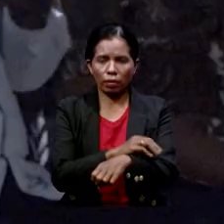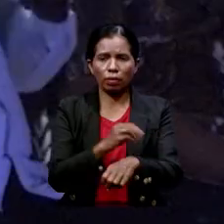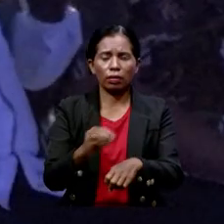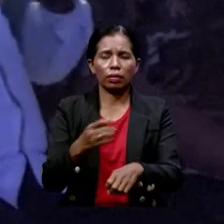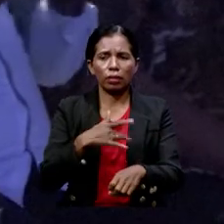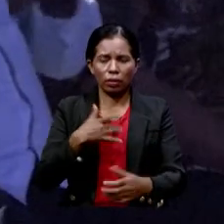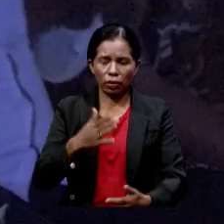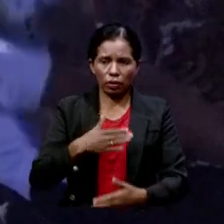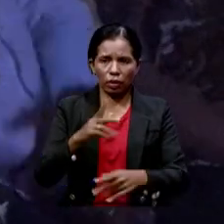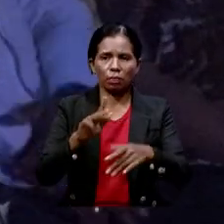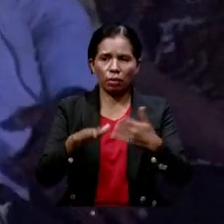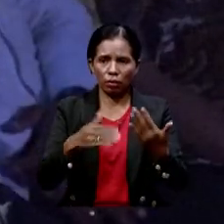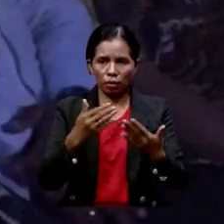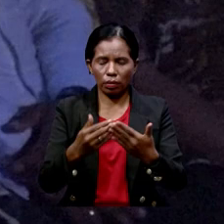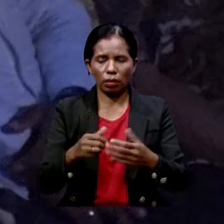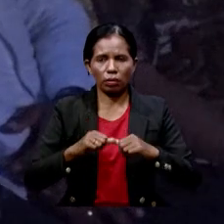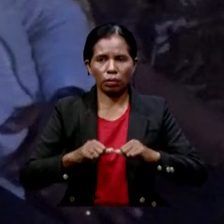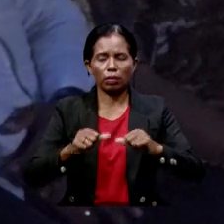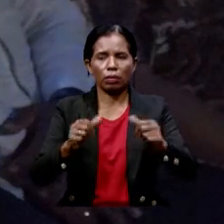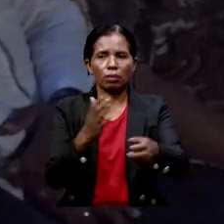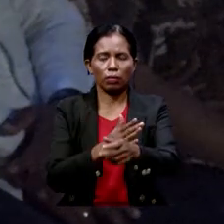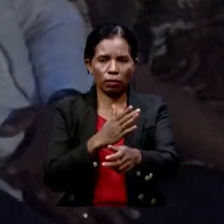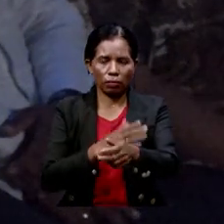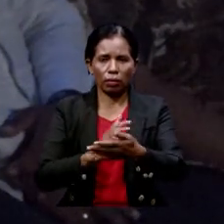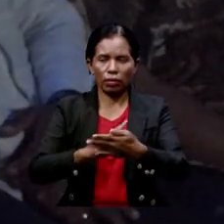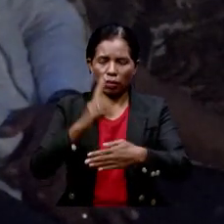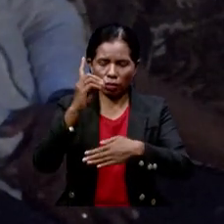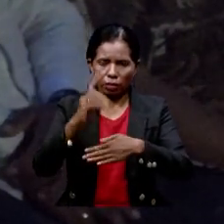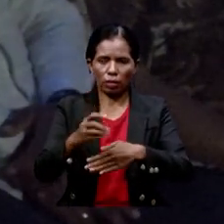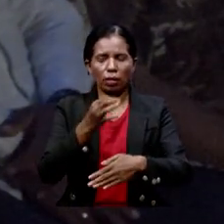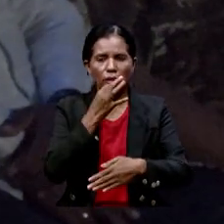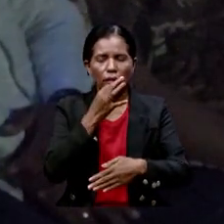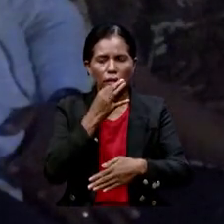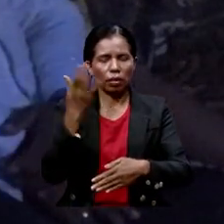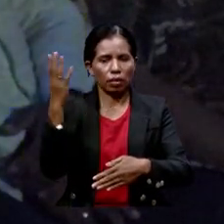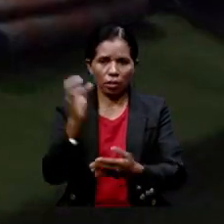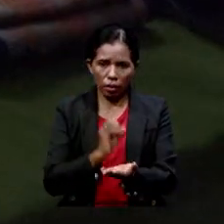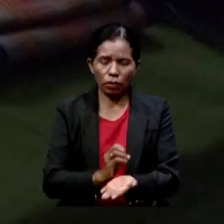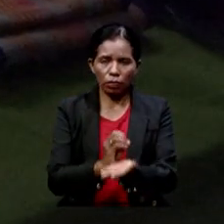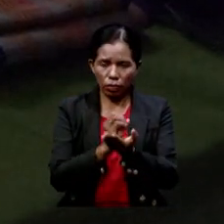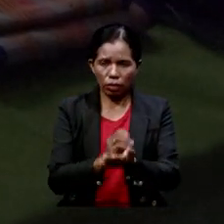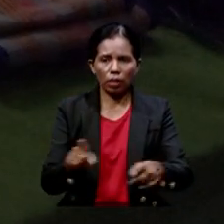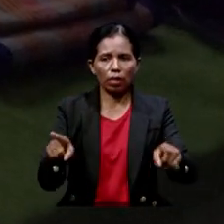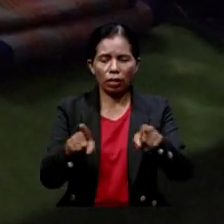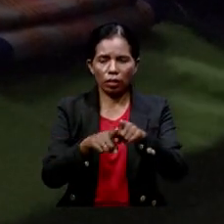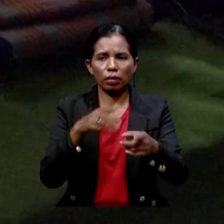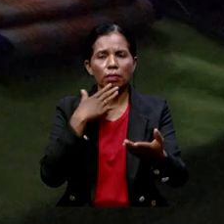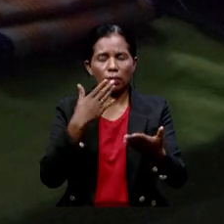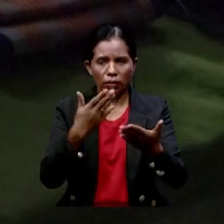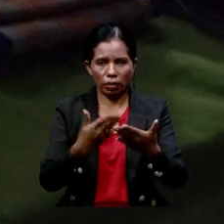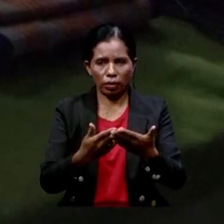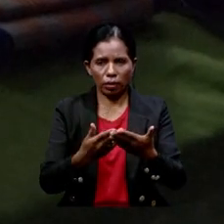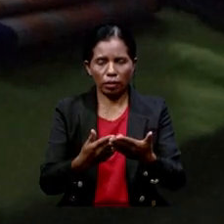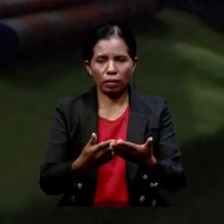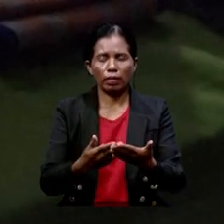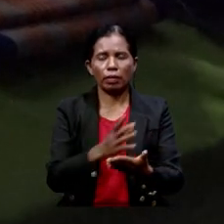no encoraja komunidade sira, atu continua promove no desenvolve produto lokal iha raiwa ikusi, sai produto nebe kualidade,